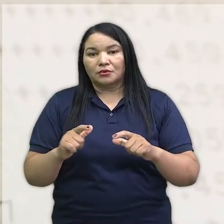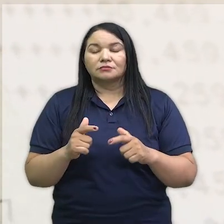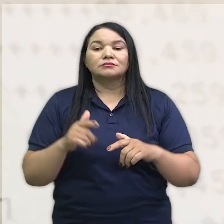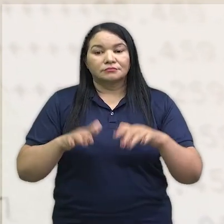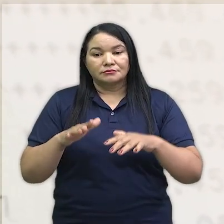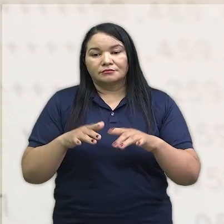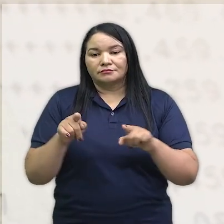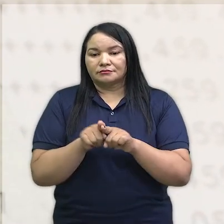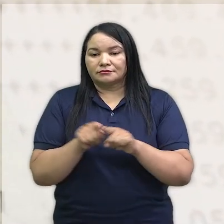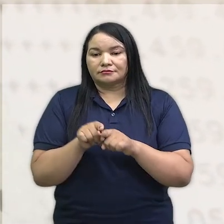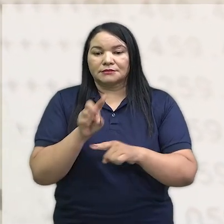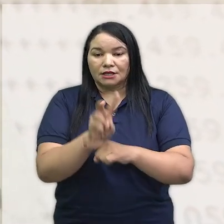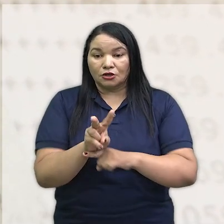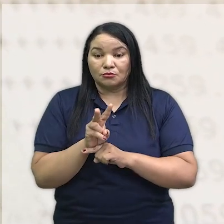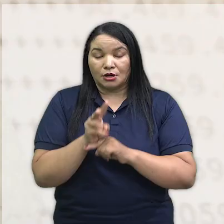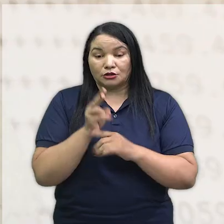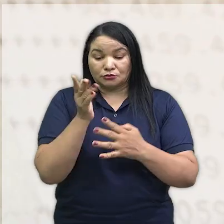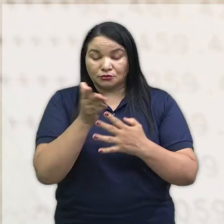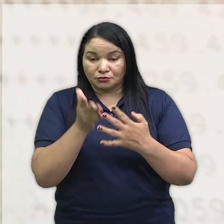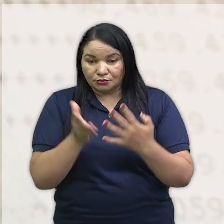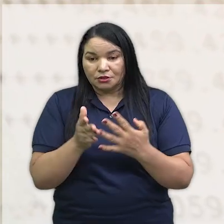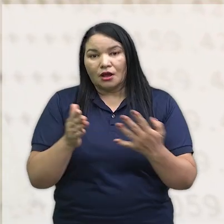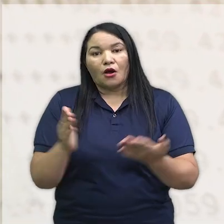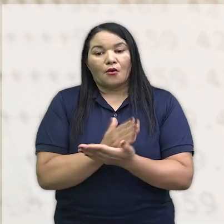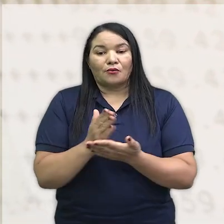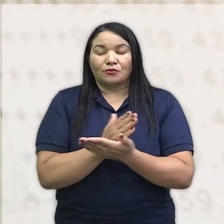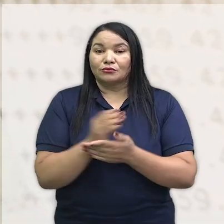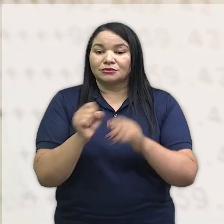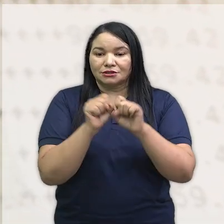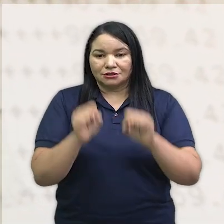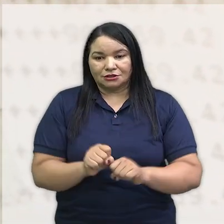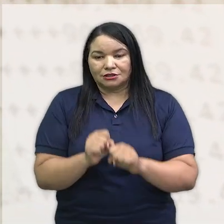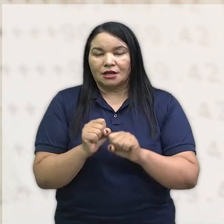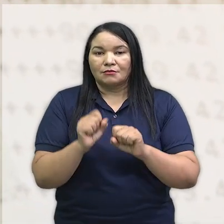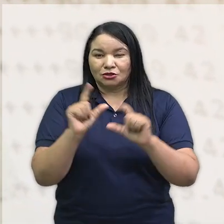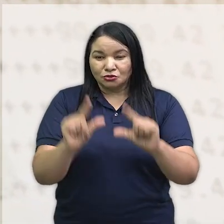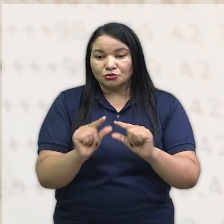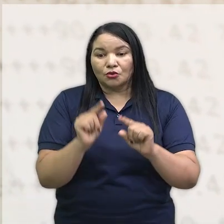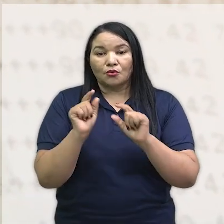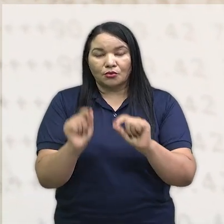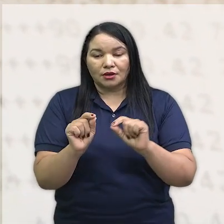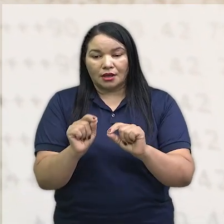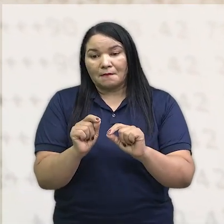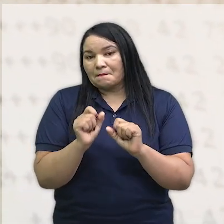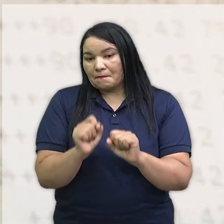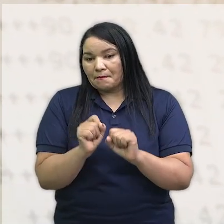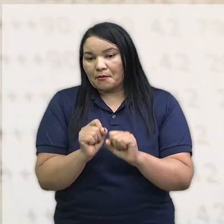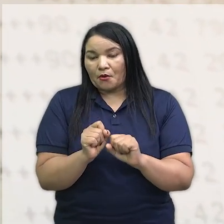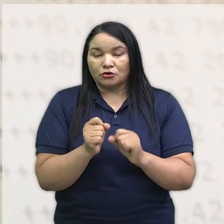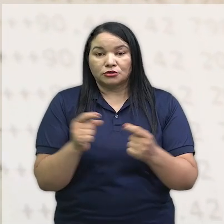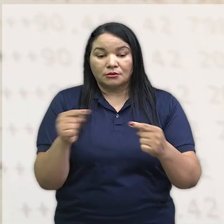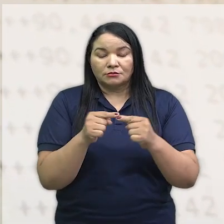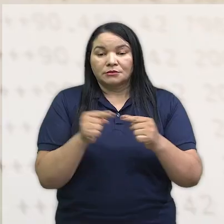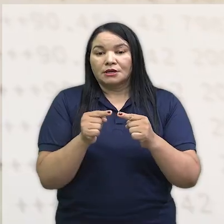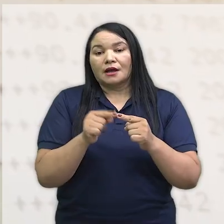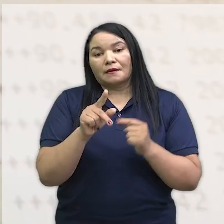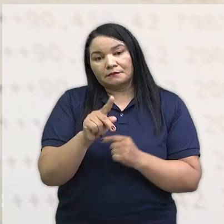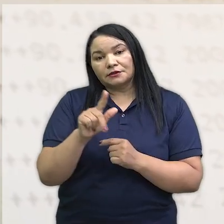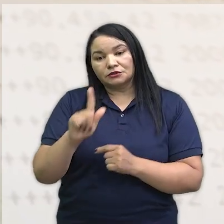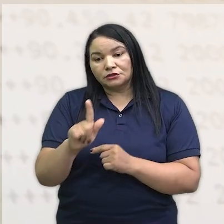de financiamento. Em alguns sistemas de amortização, as parcelas podem seguir uma progressão